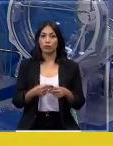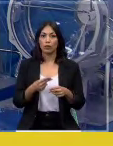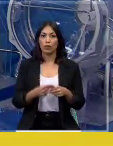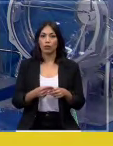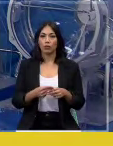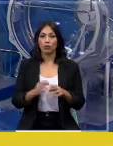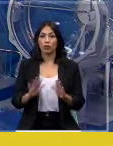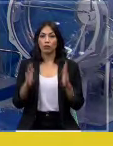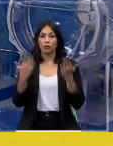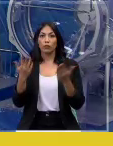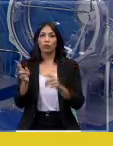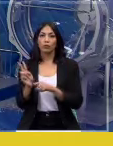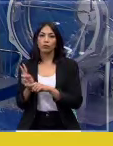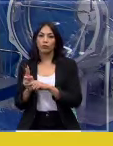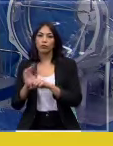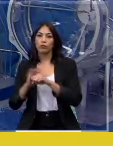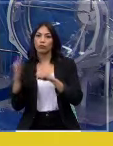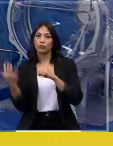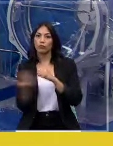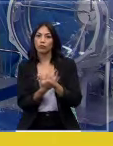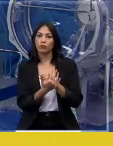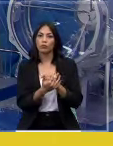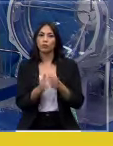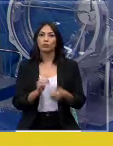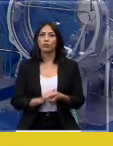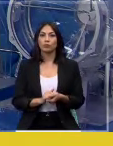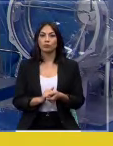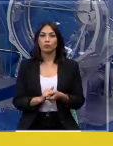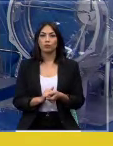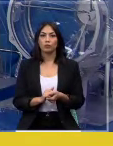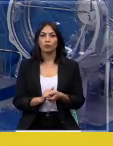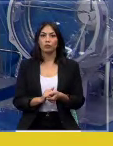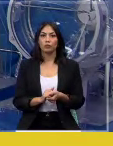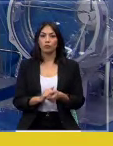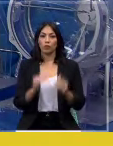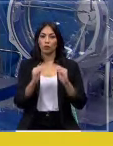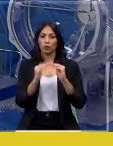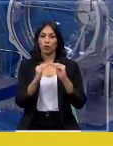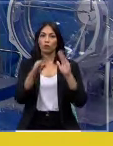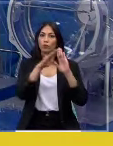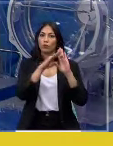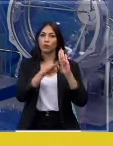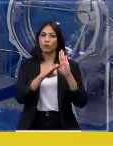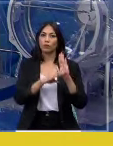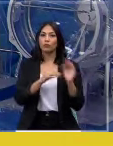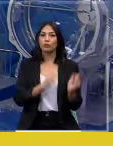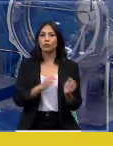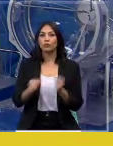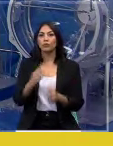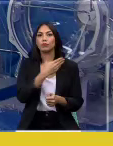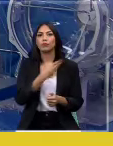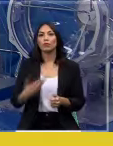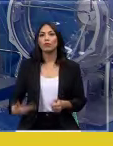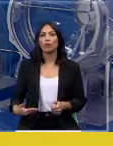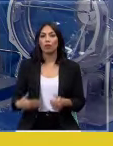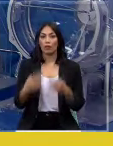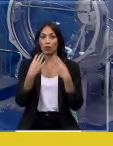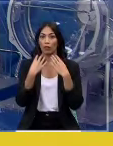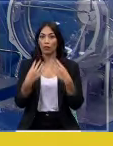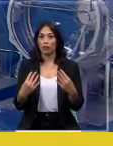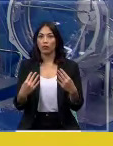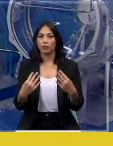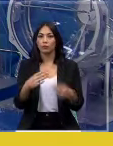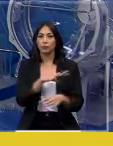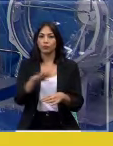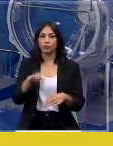ações de prevenção ao corrigir 19 o coronavírus confirmamos com as diretrizes do poder público comunicamos que os sorteios das